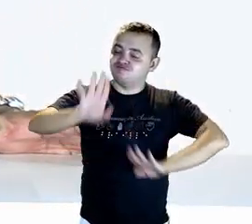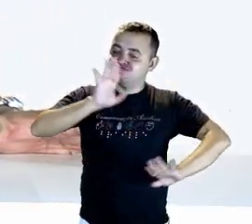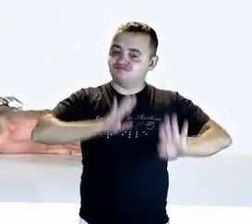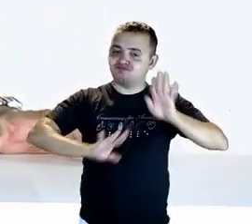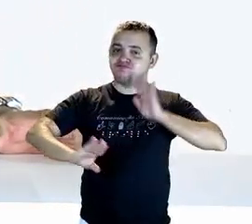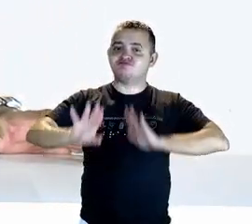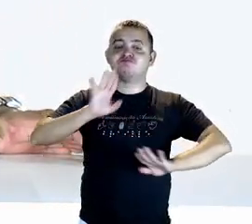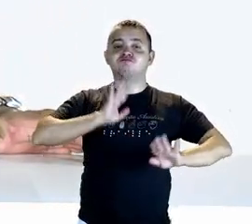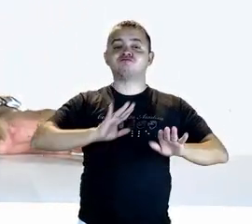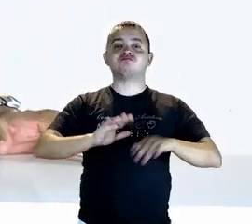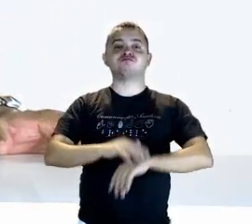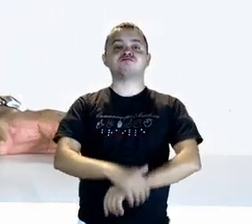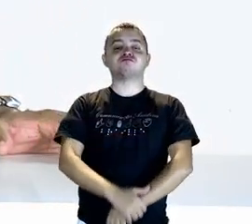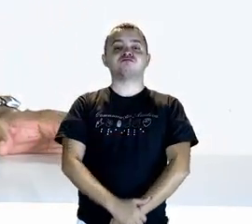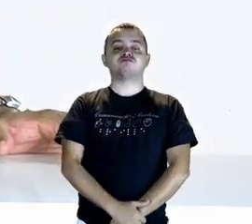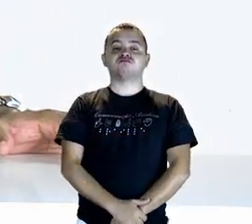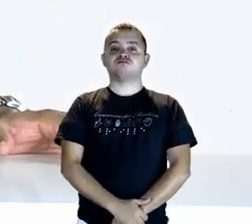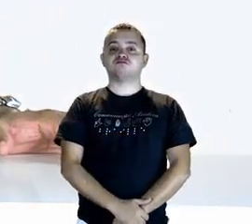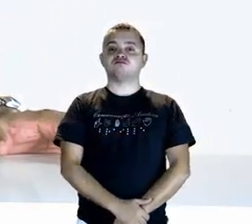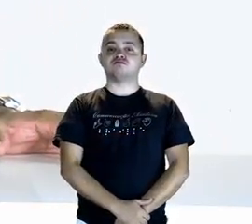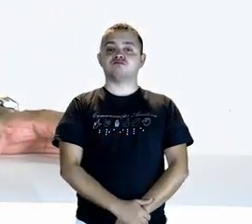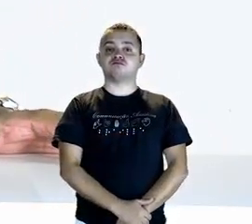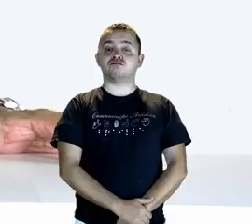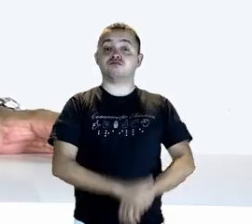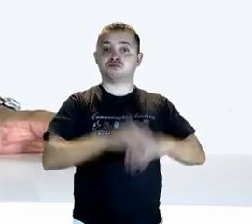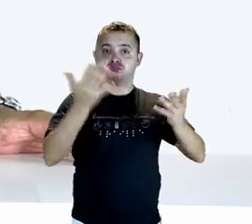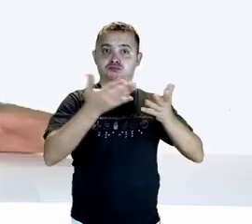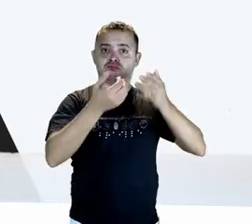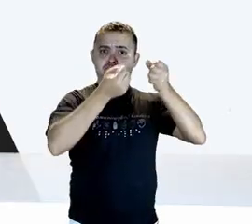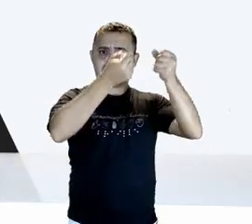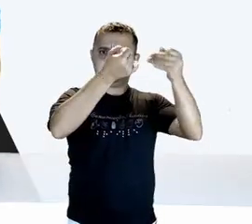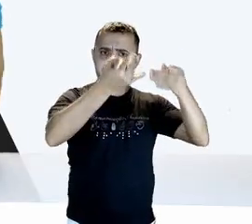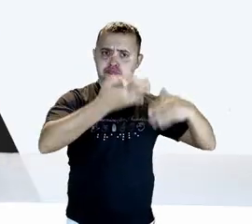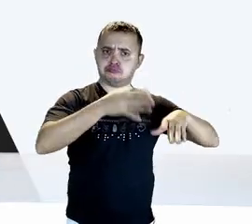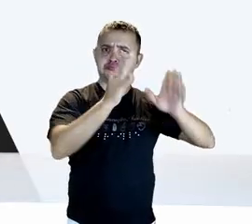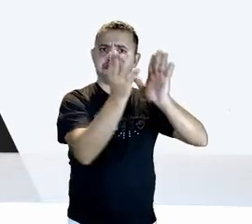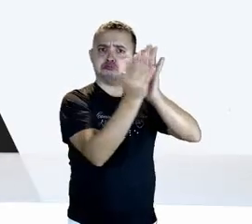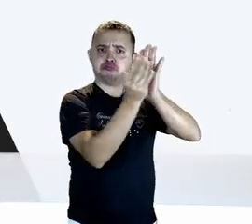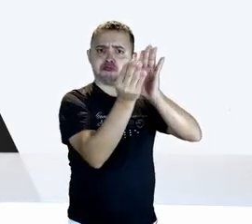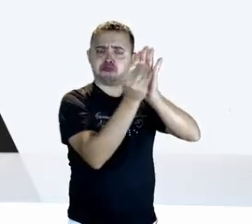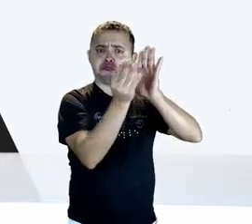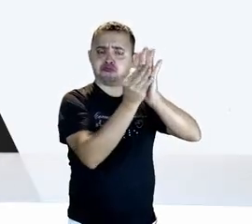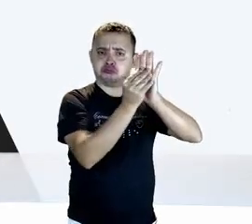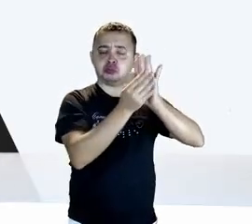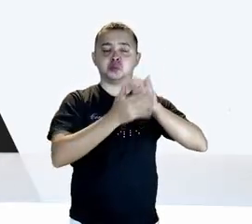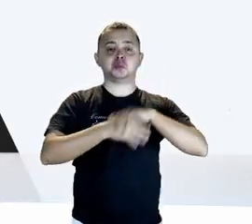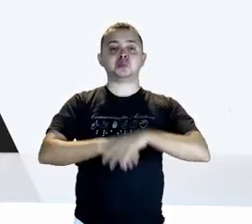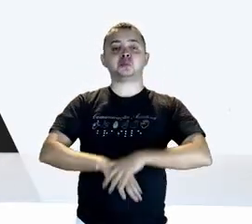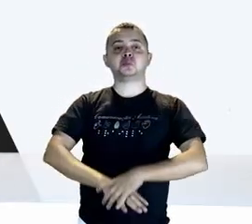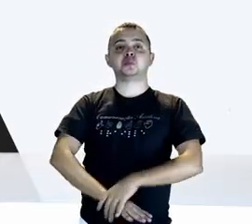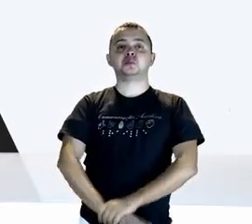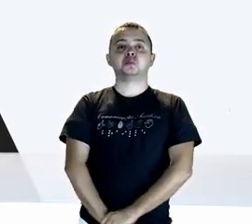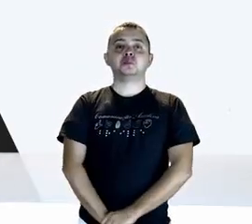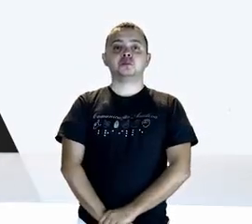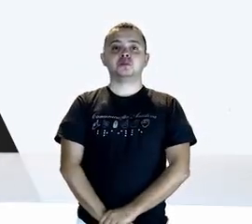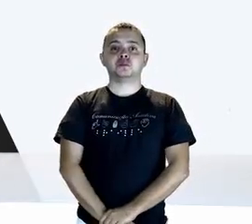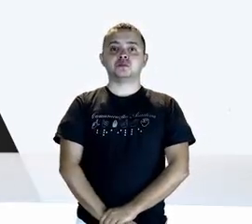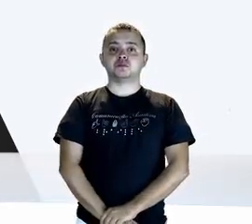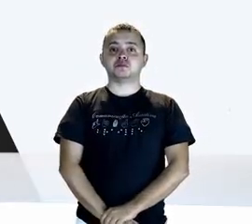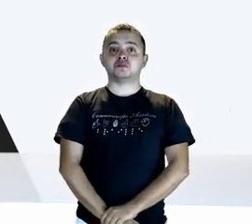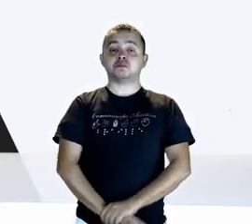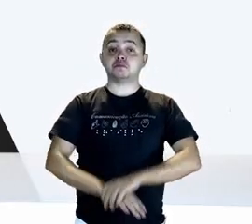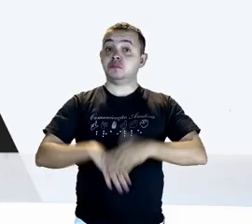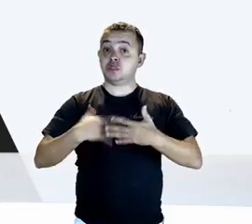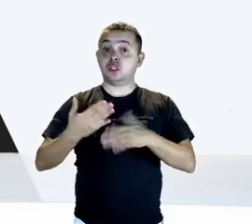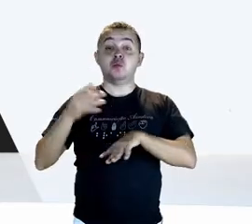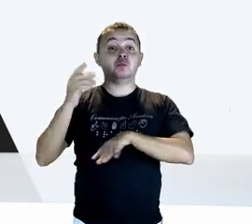dando seguimento, então, nós vamos iniciar justamente o nosso conteúdo de primeiros socorros. Quando a gente introduz esse